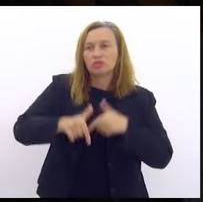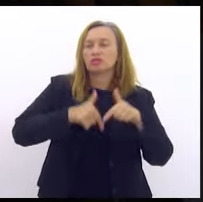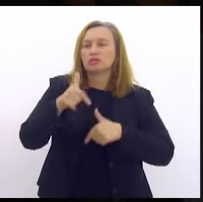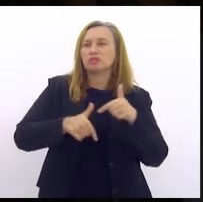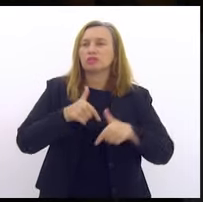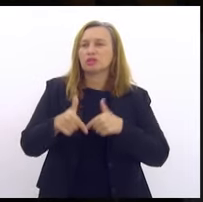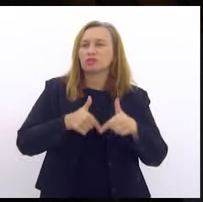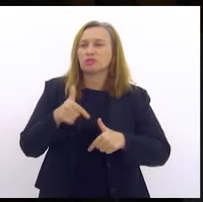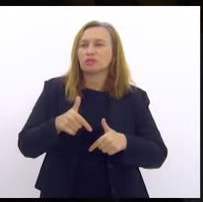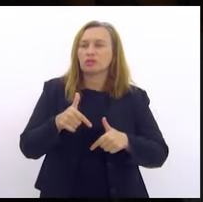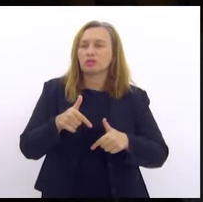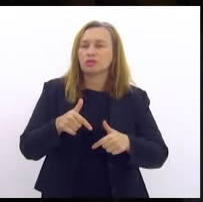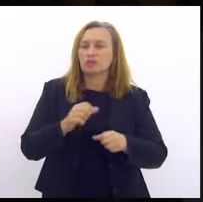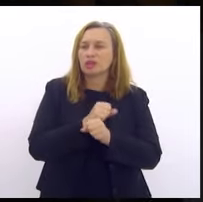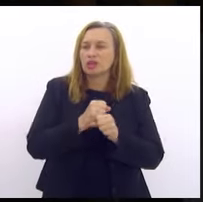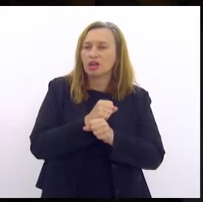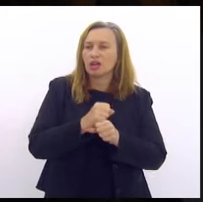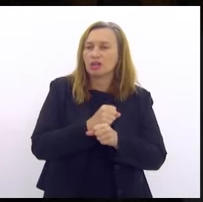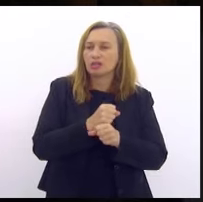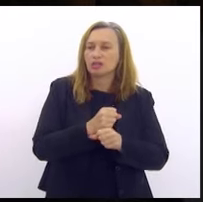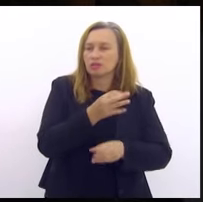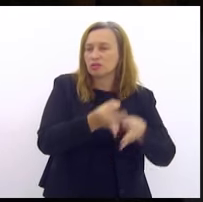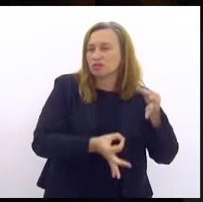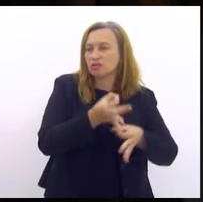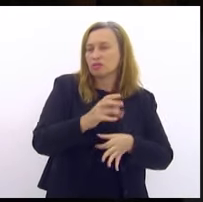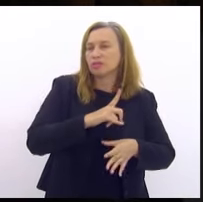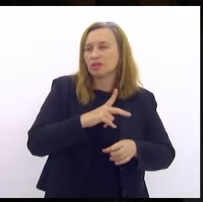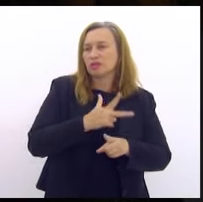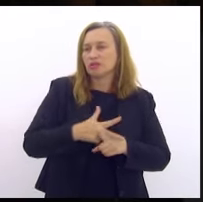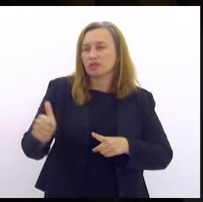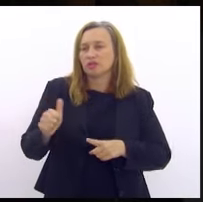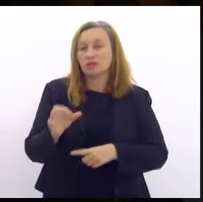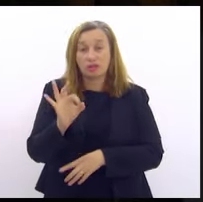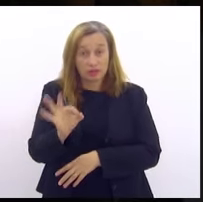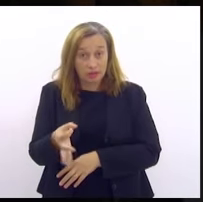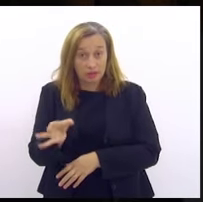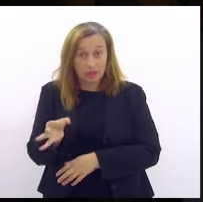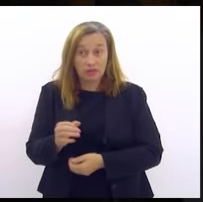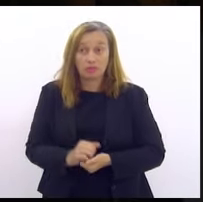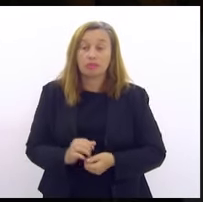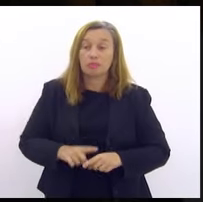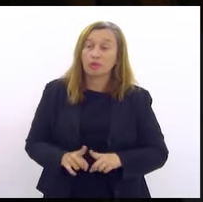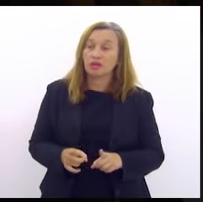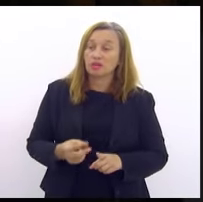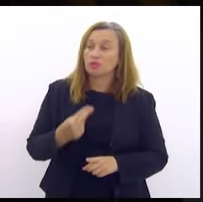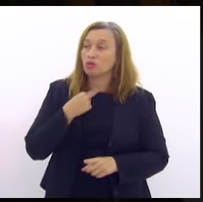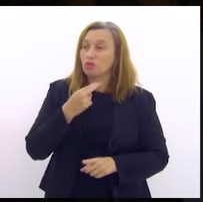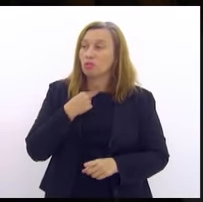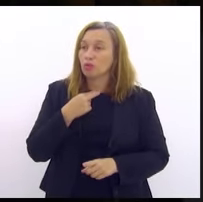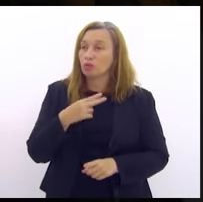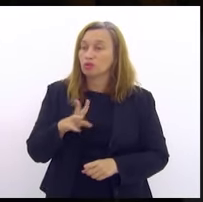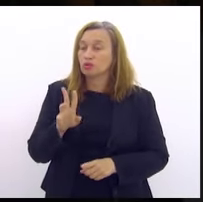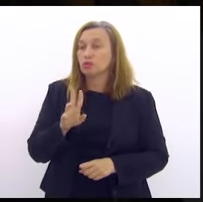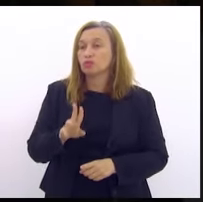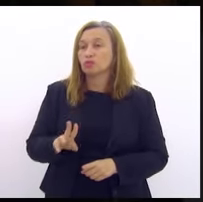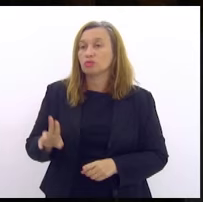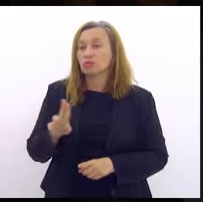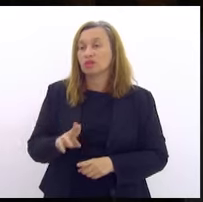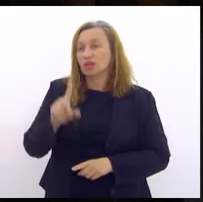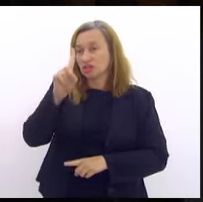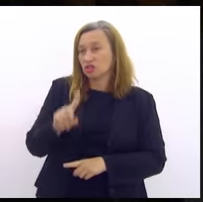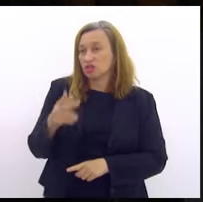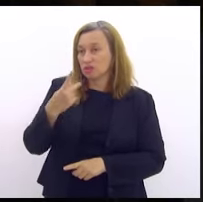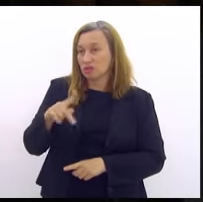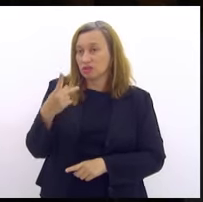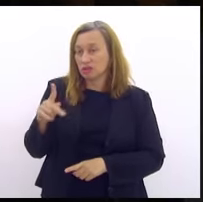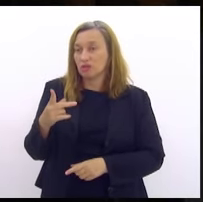Justiça para ter uma vitória que é muito provável, mas sem poder usufruir do que é seu por direito. Porque